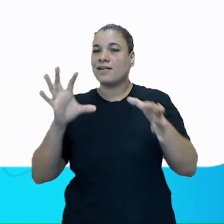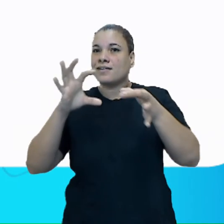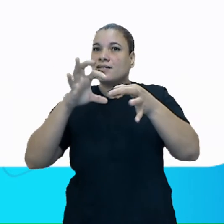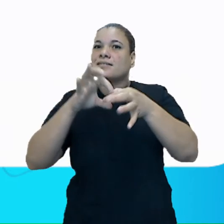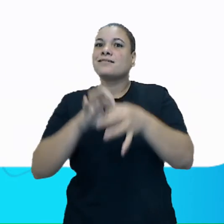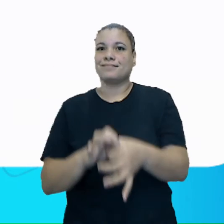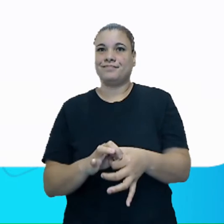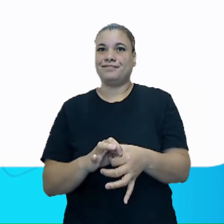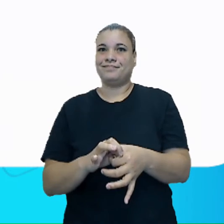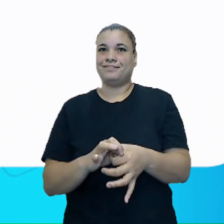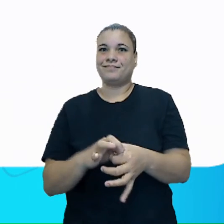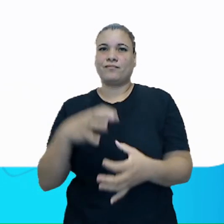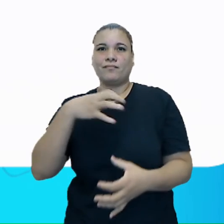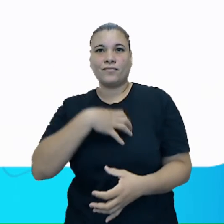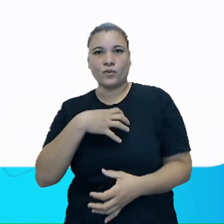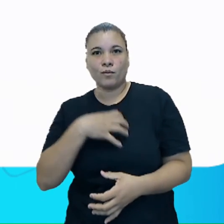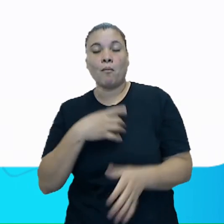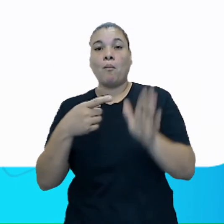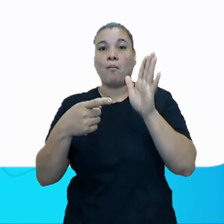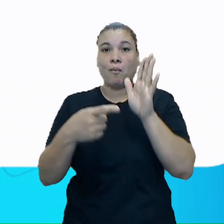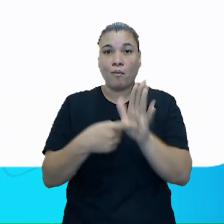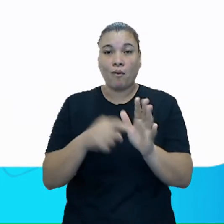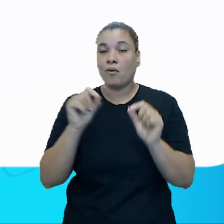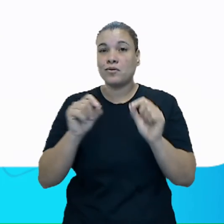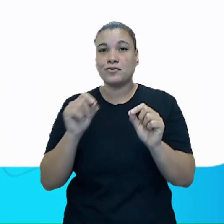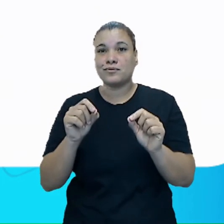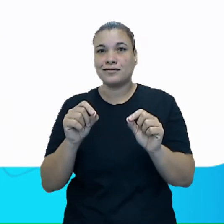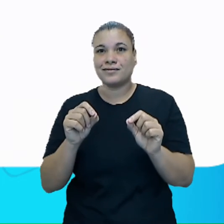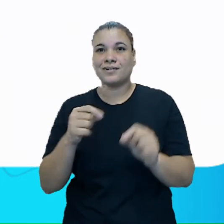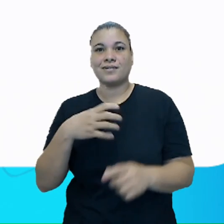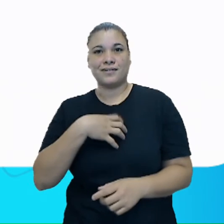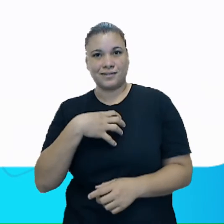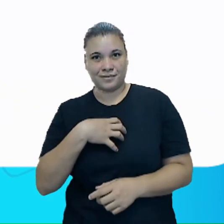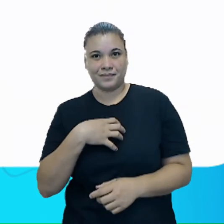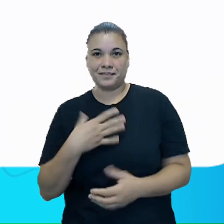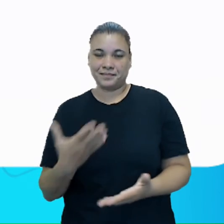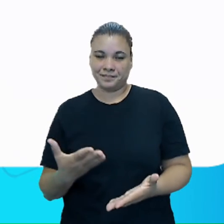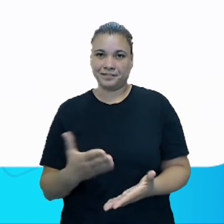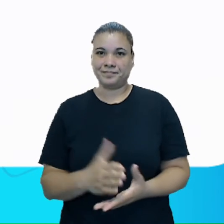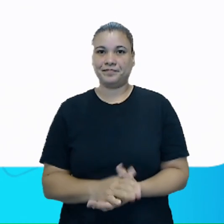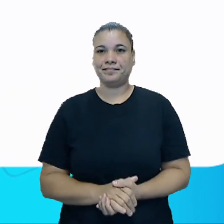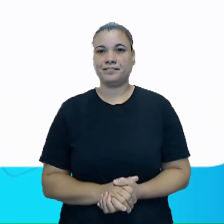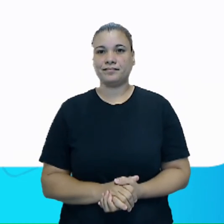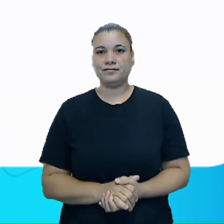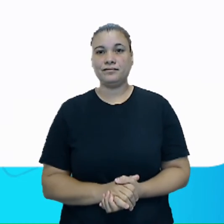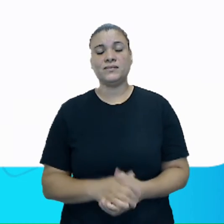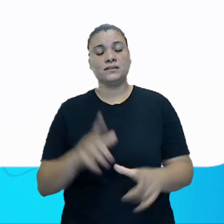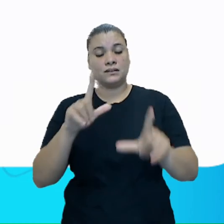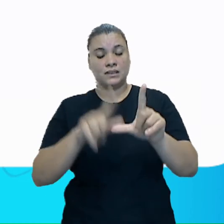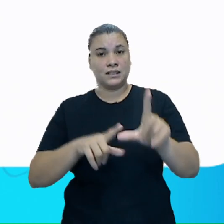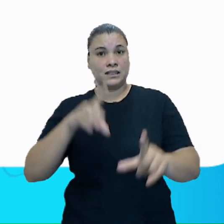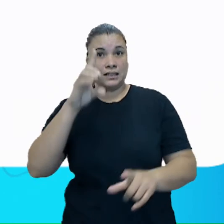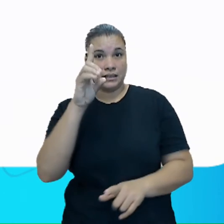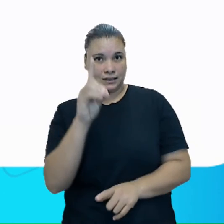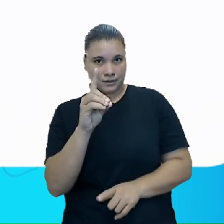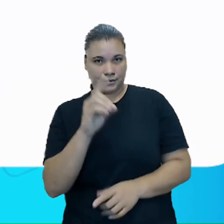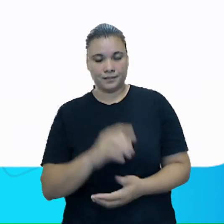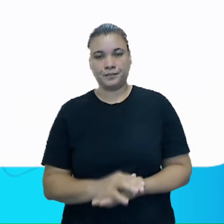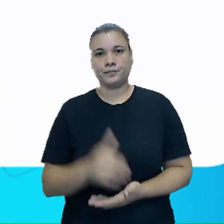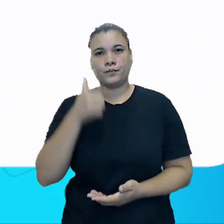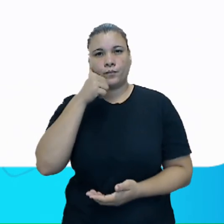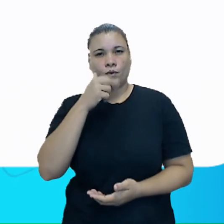estado. É maravilhoso, também é estado permanente. Letra D. Ana Maria